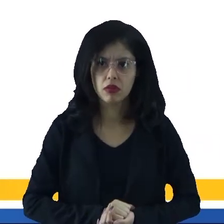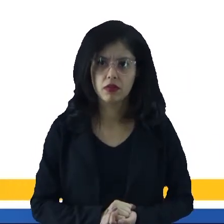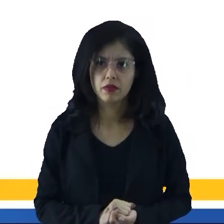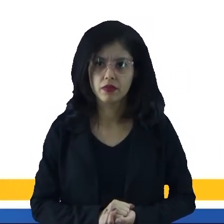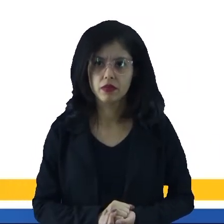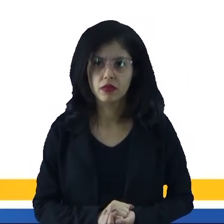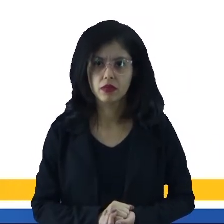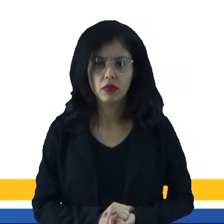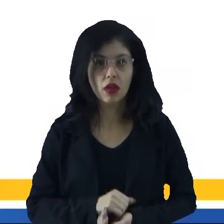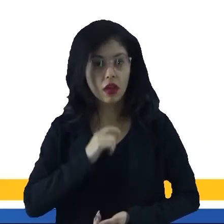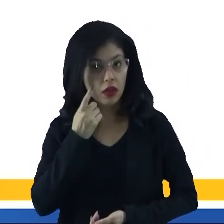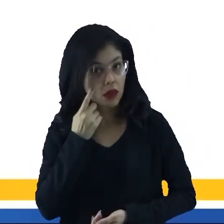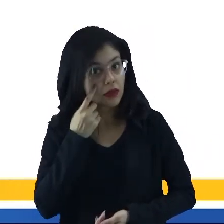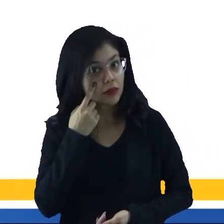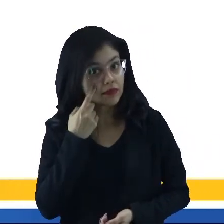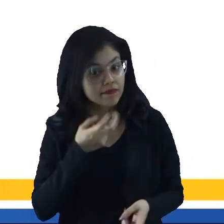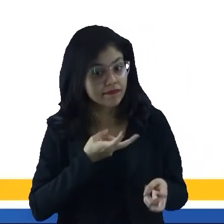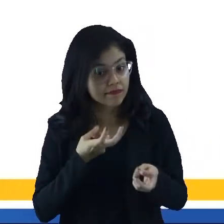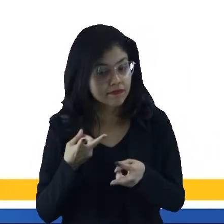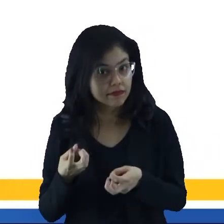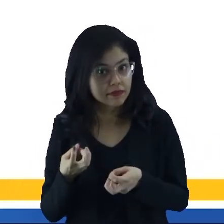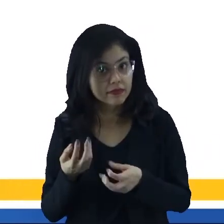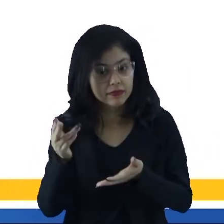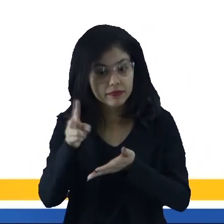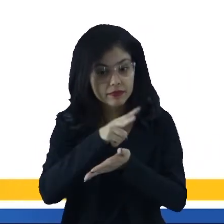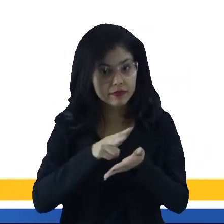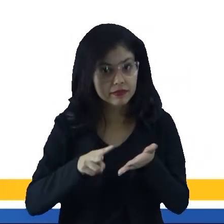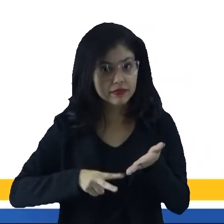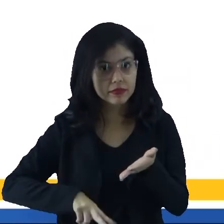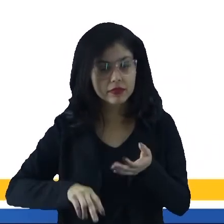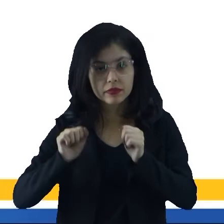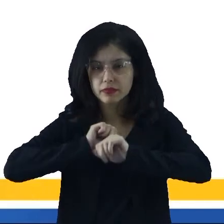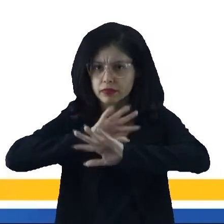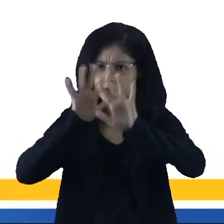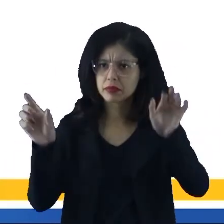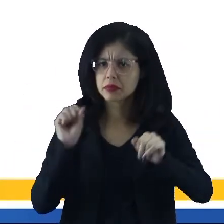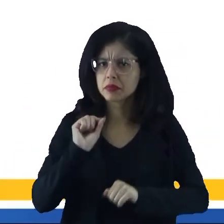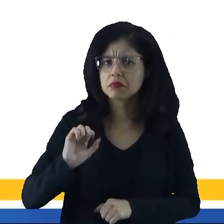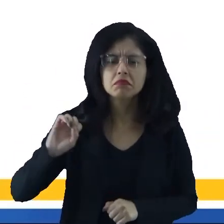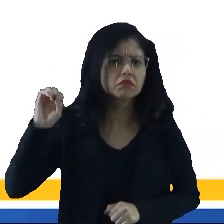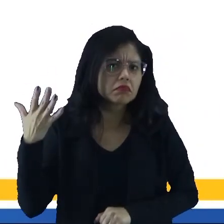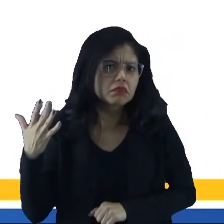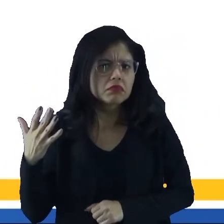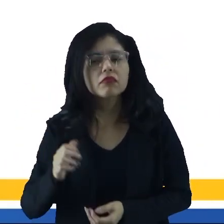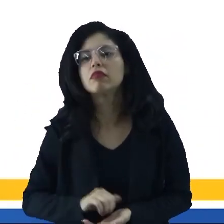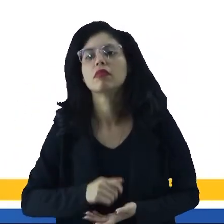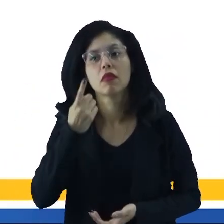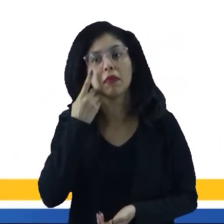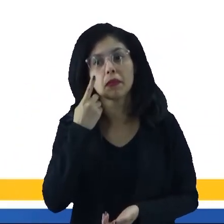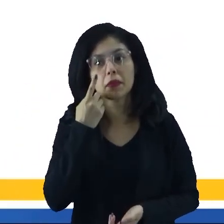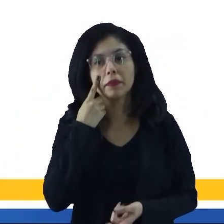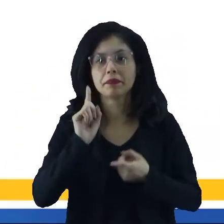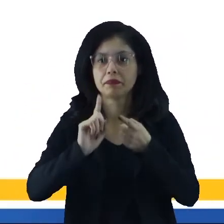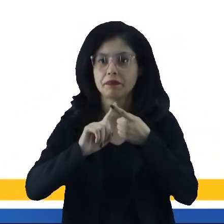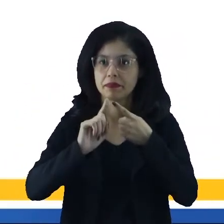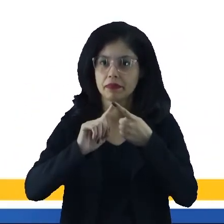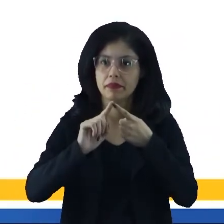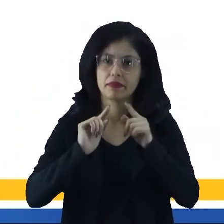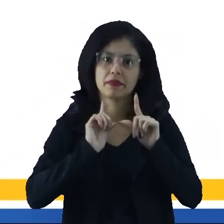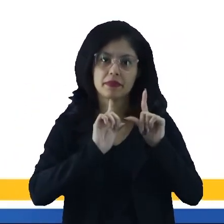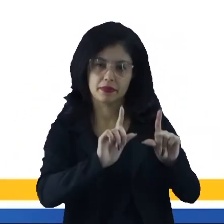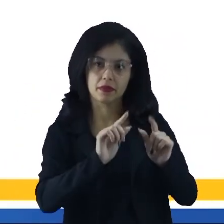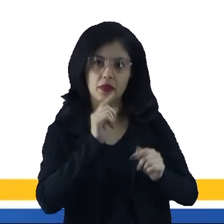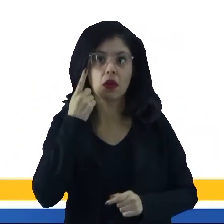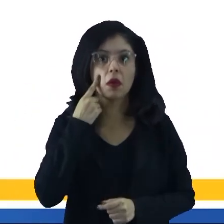Se você só ouvir essa mensagem sendo lida, a gente não fica claro o que está acontecendo. Olha, observa no primeiro quadrinho.